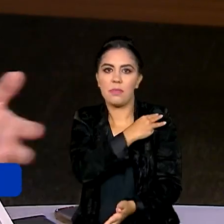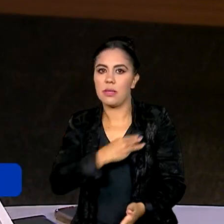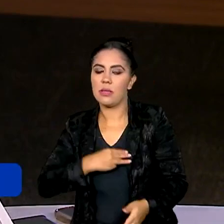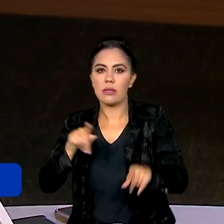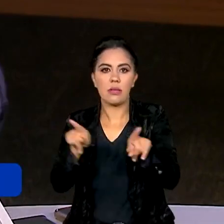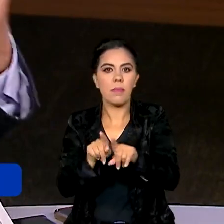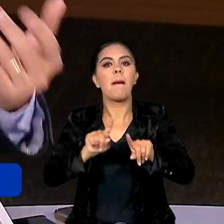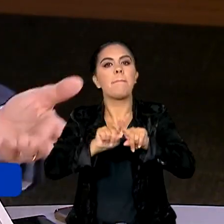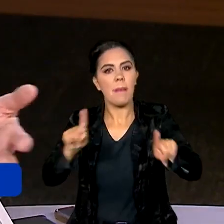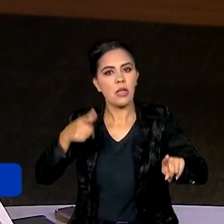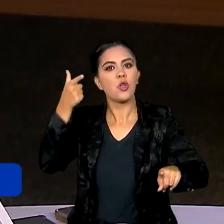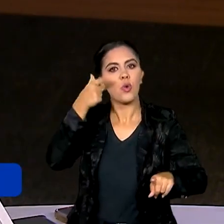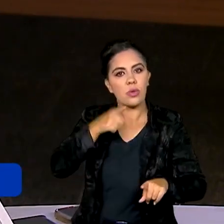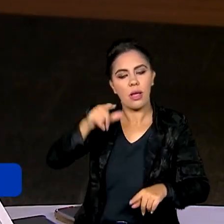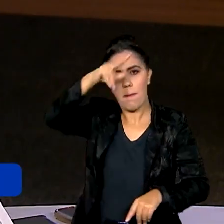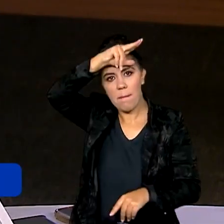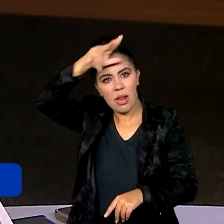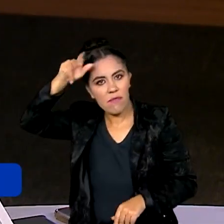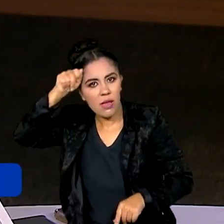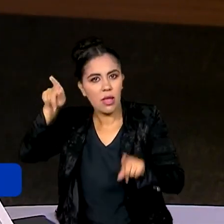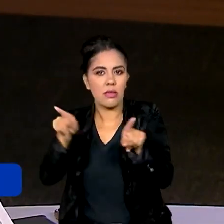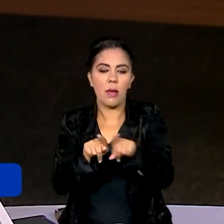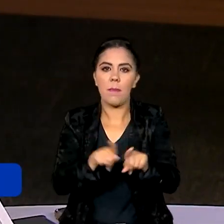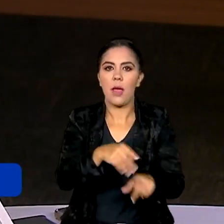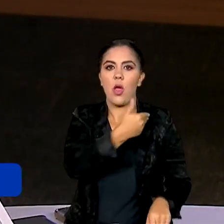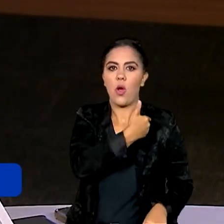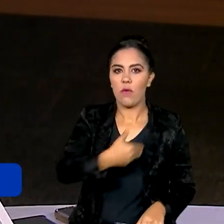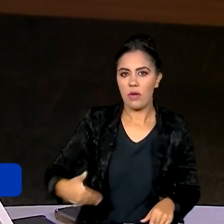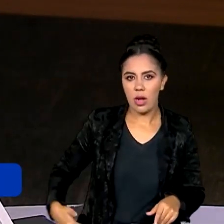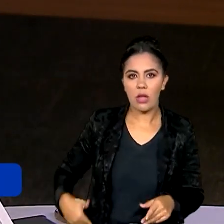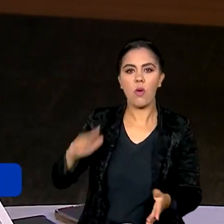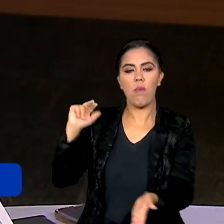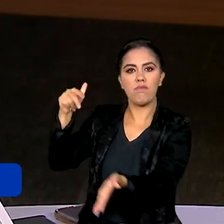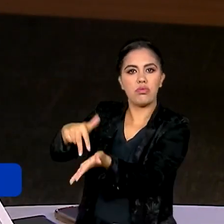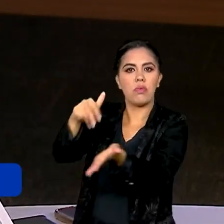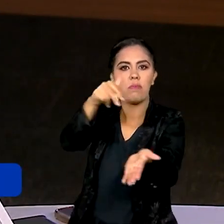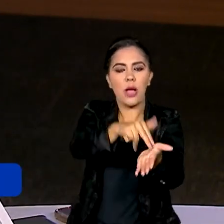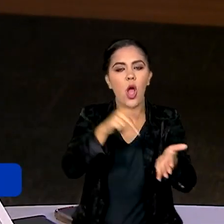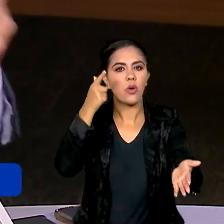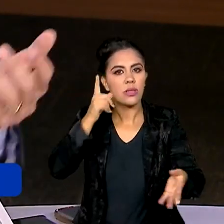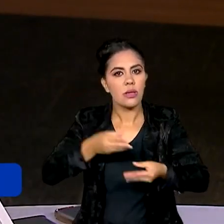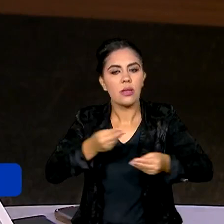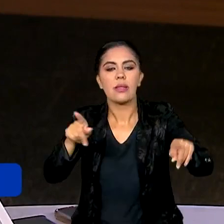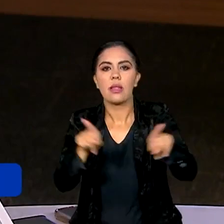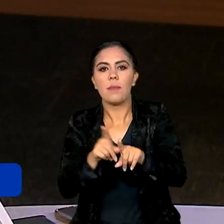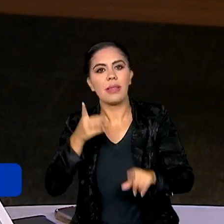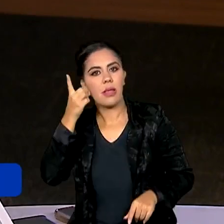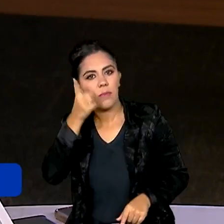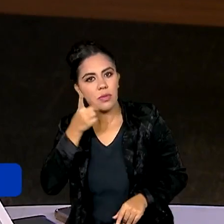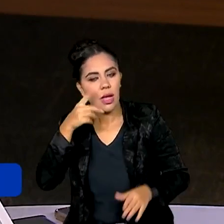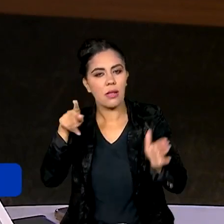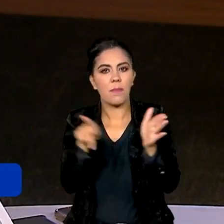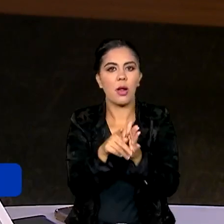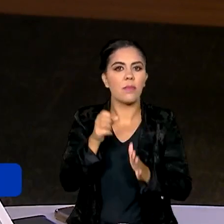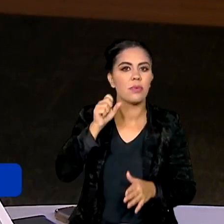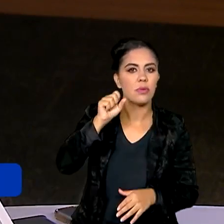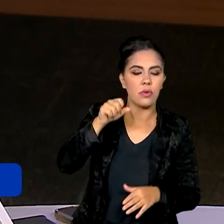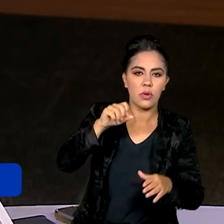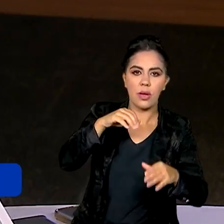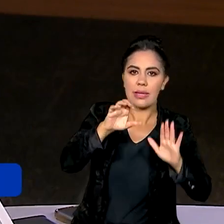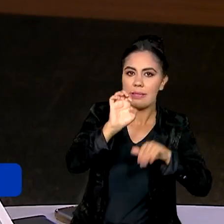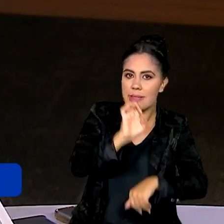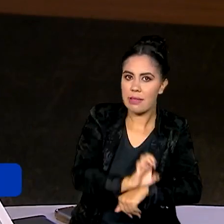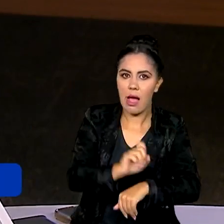vai sendo entregue pelo prefeito, pelo governador, e às vezes por algum deputado estadual, federal e um representante do